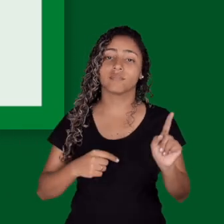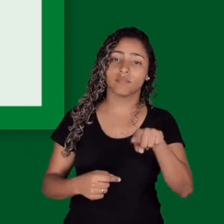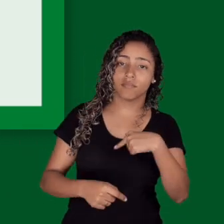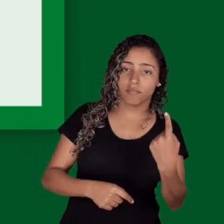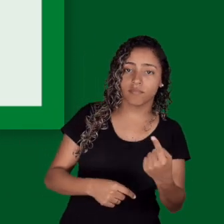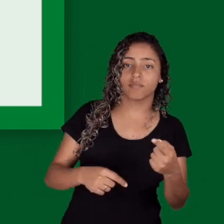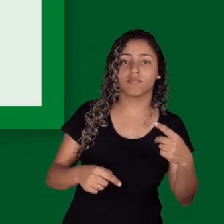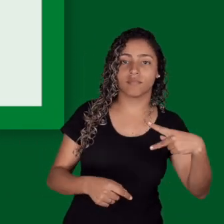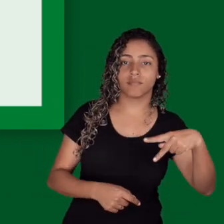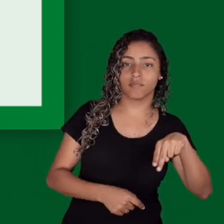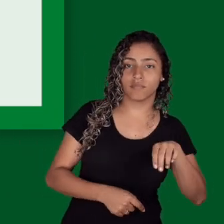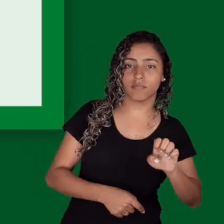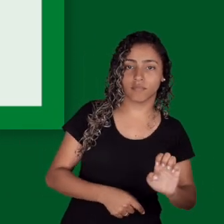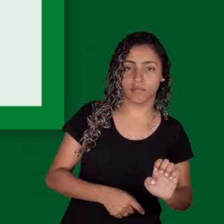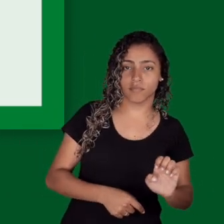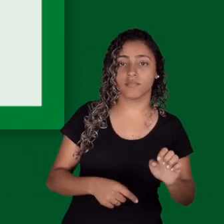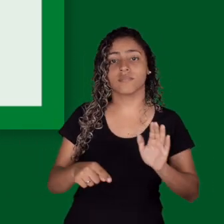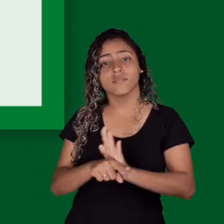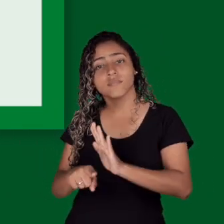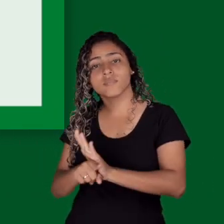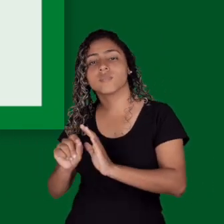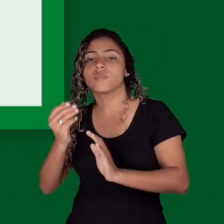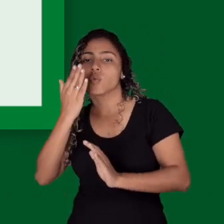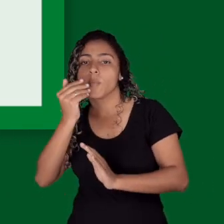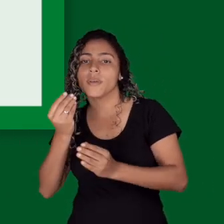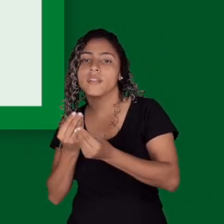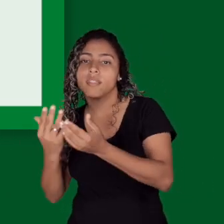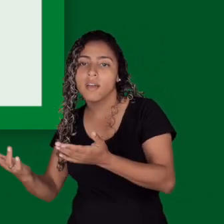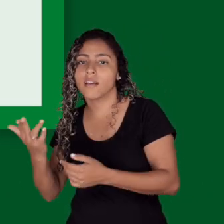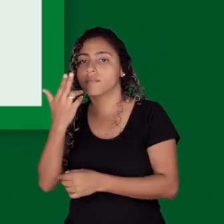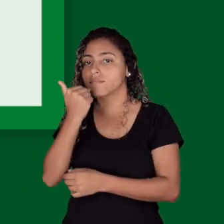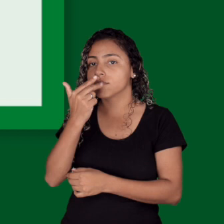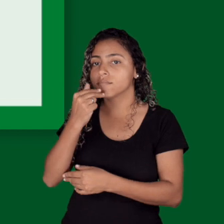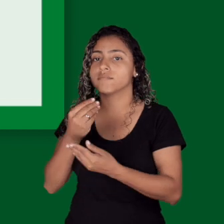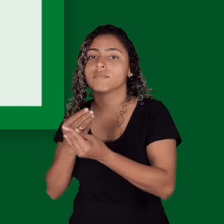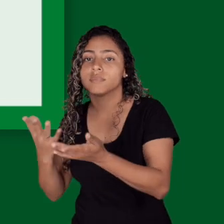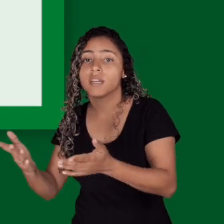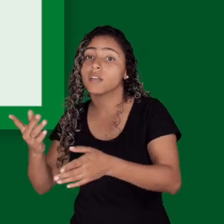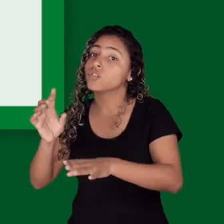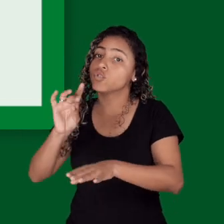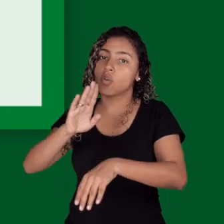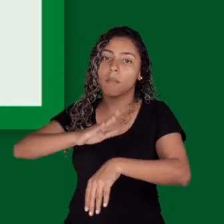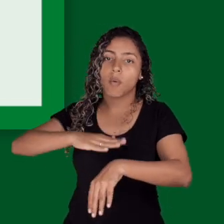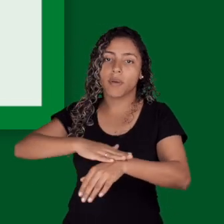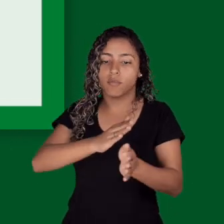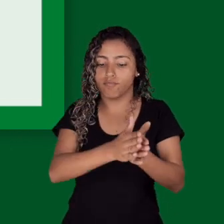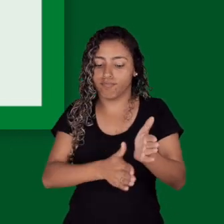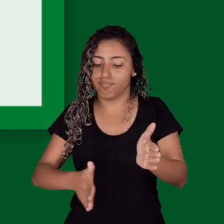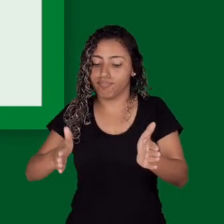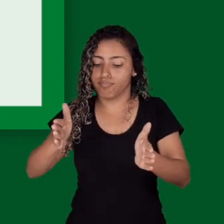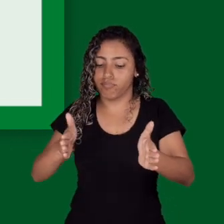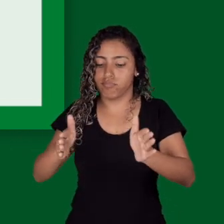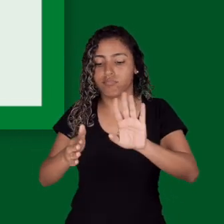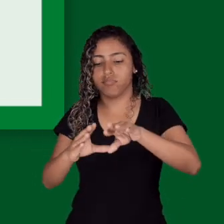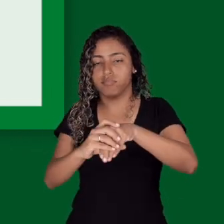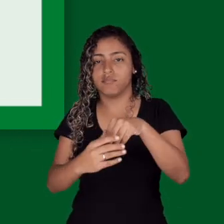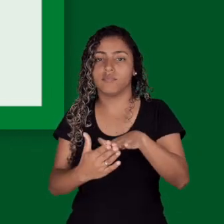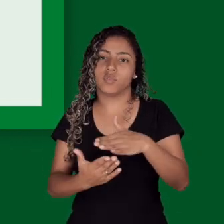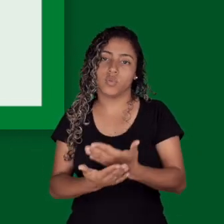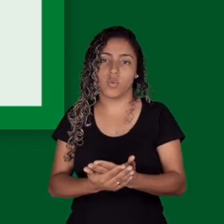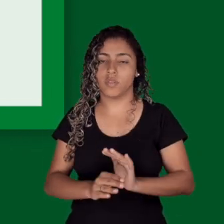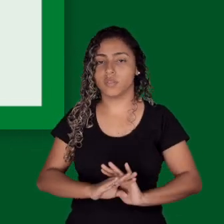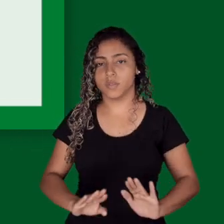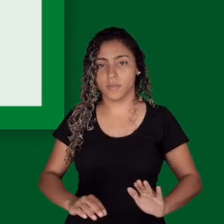tem um caráter de fornecer alimentação, fornecer nutrição para esses alunos pelo período que eles estão na escola. Esse é um exemplo